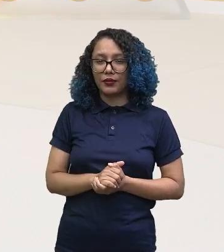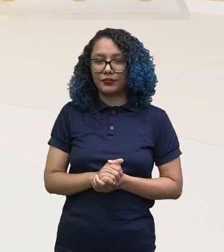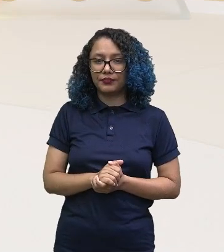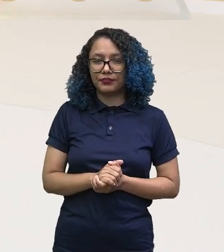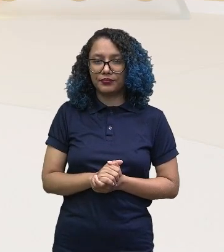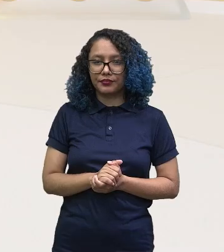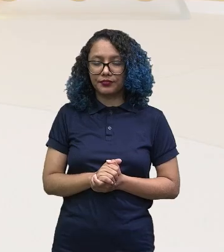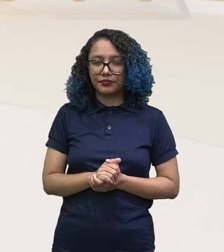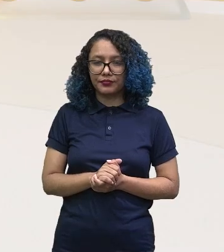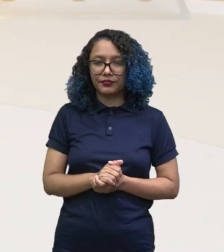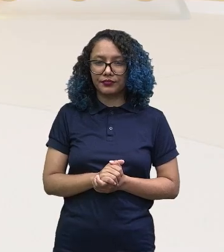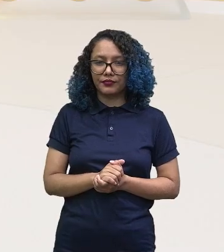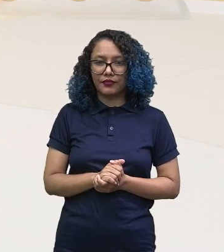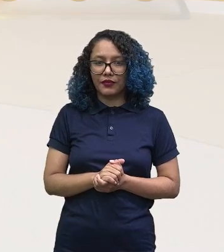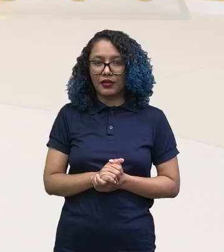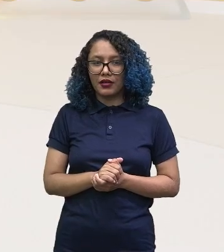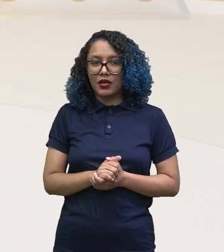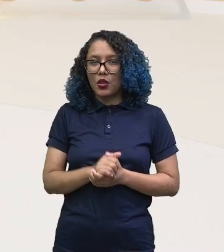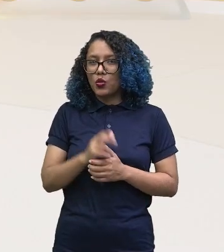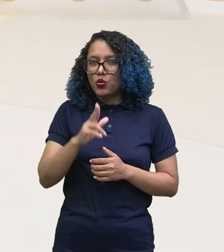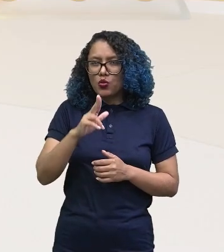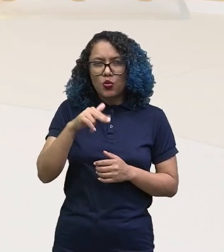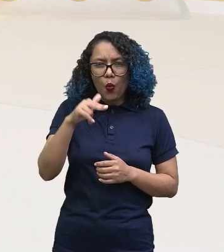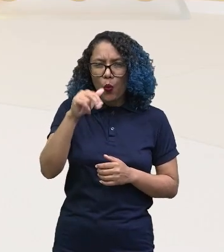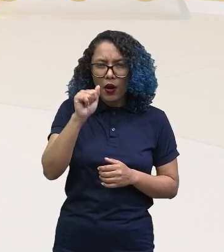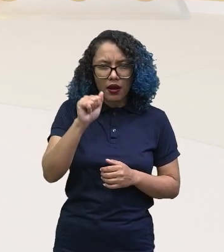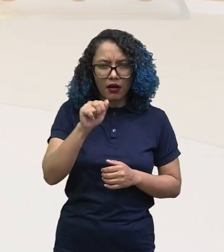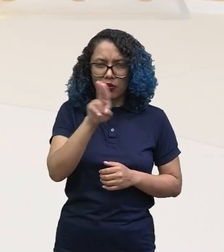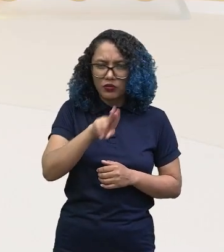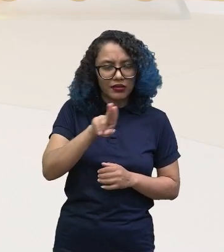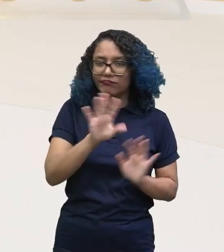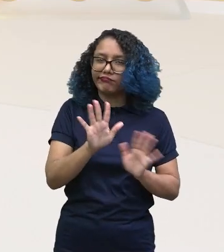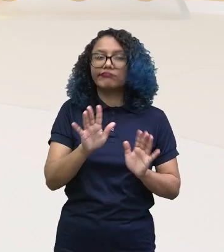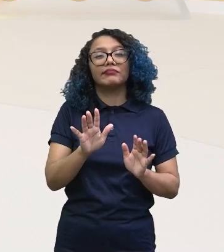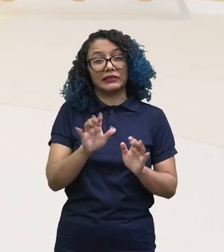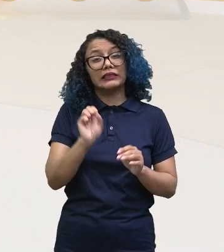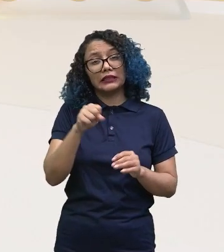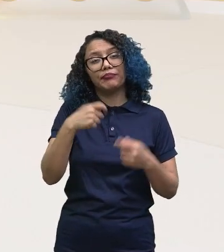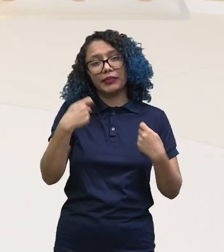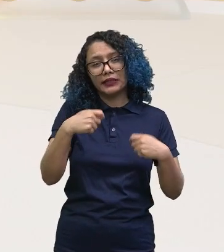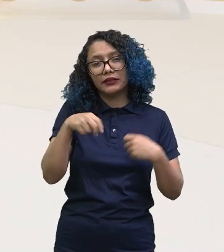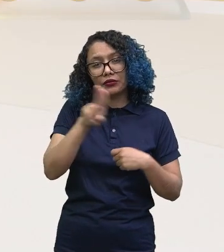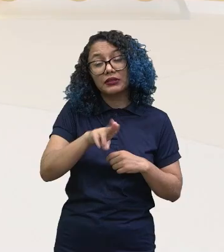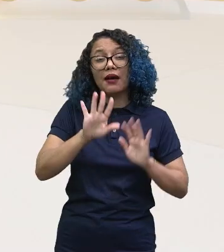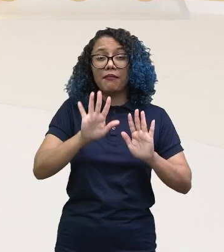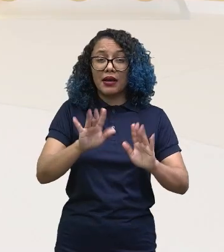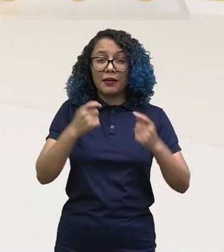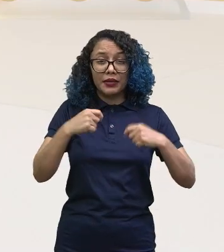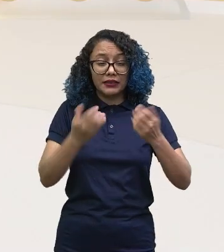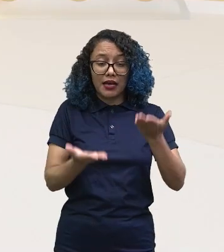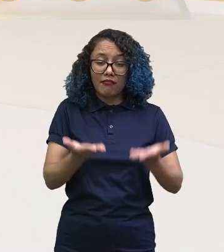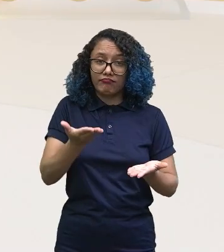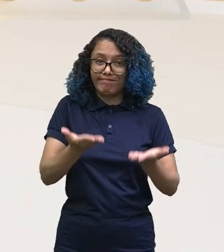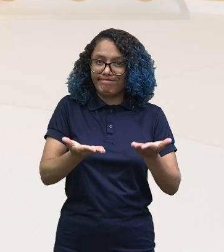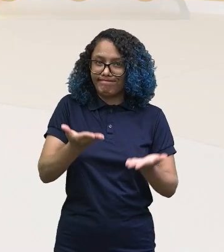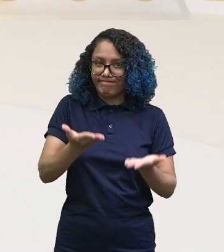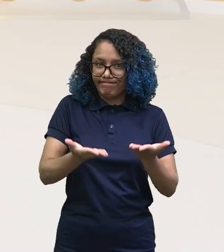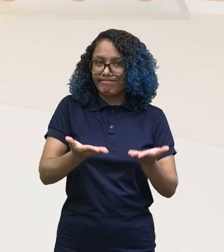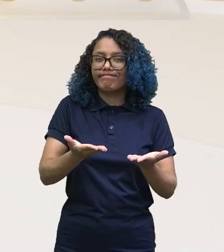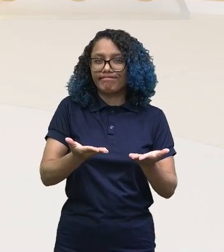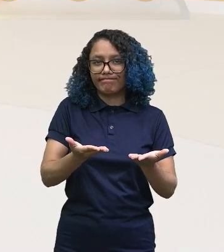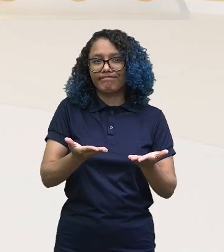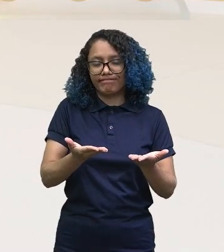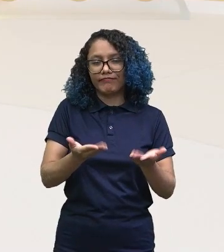não utilizar os recursos naturais, né? Eles vão ser utilizados, mas com equilíbrio, né? Para que a